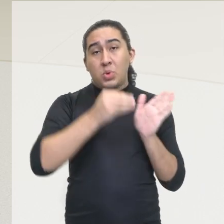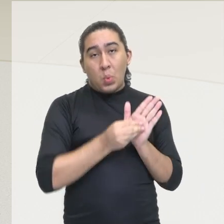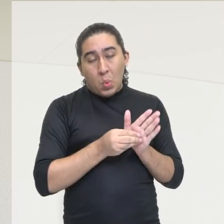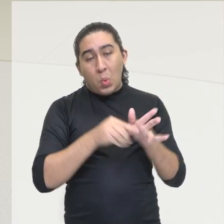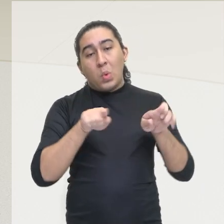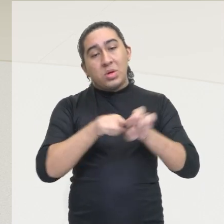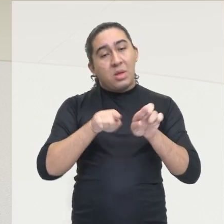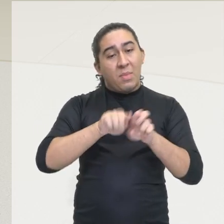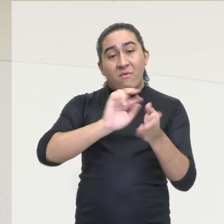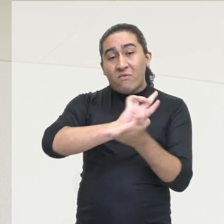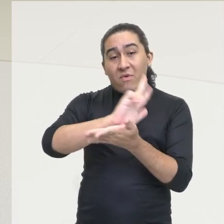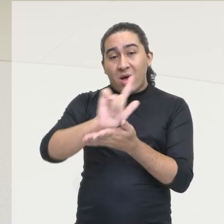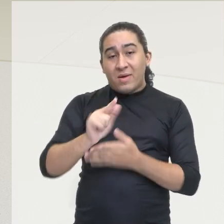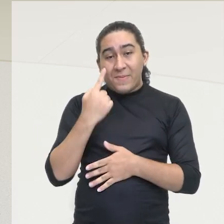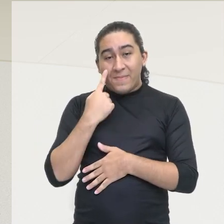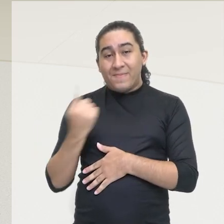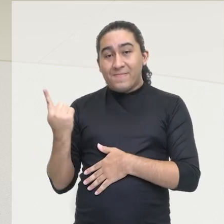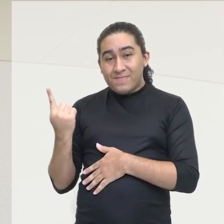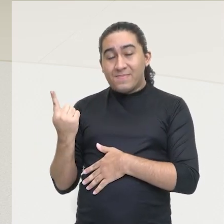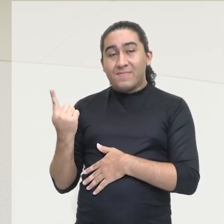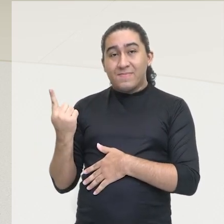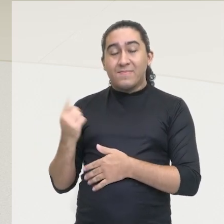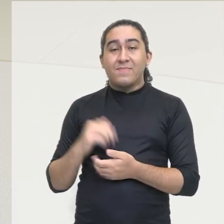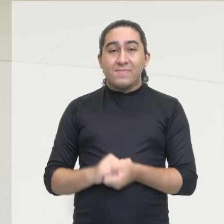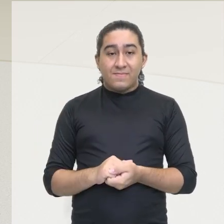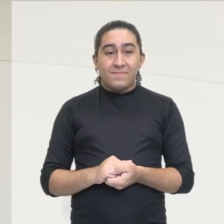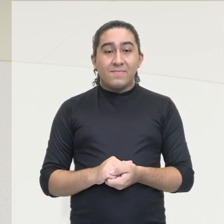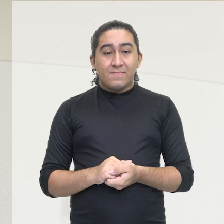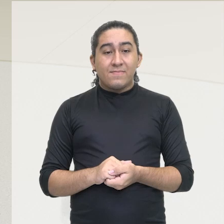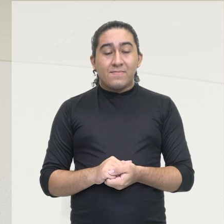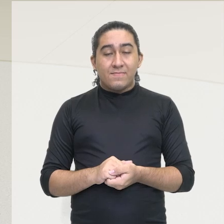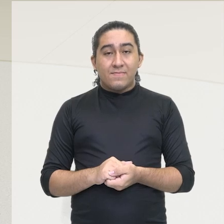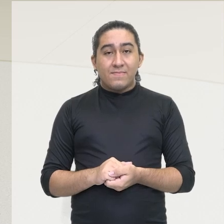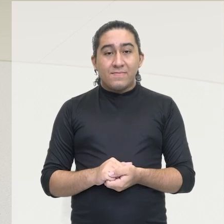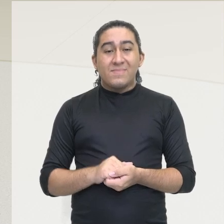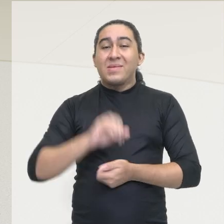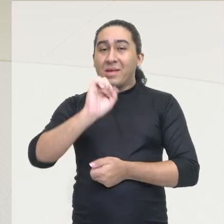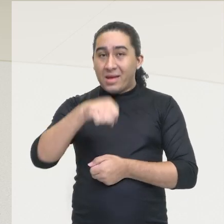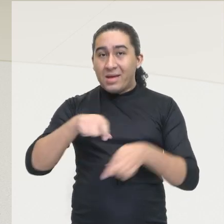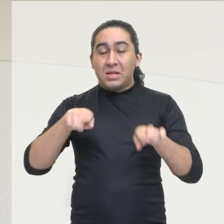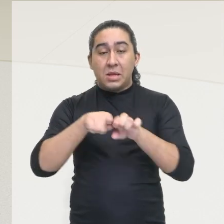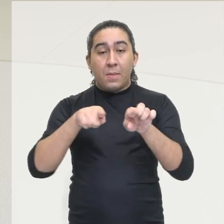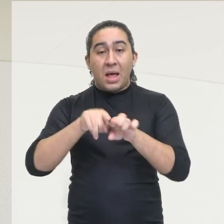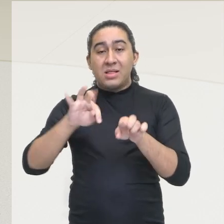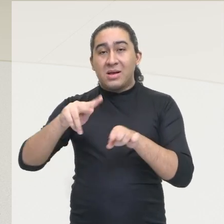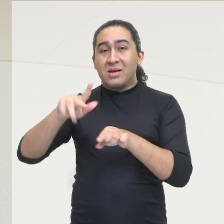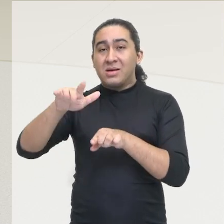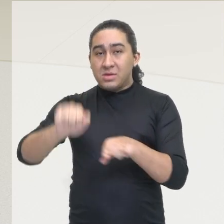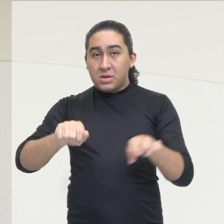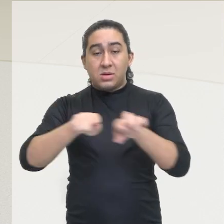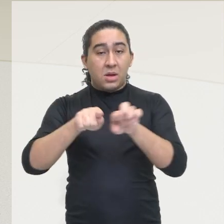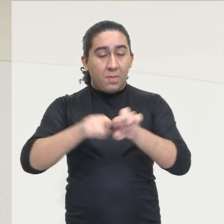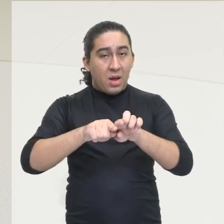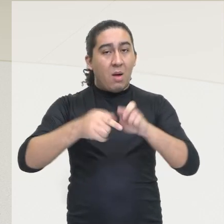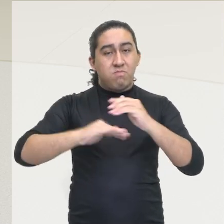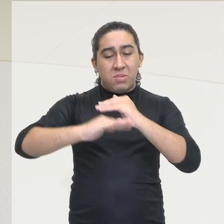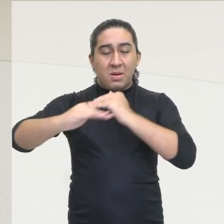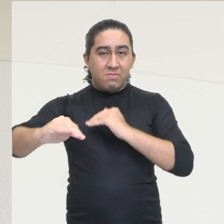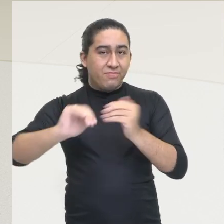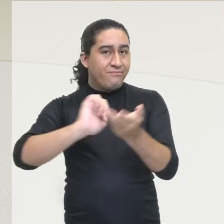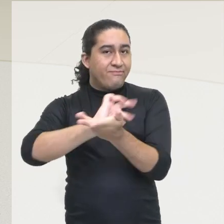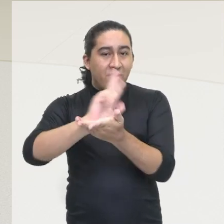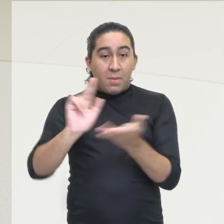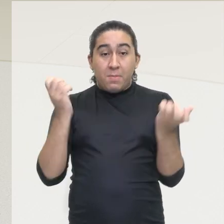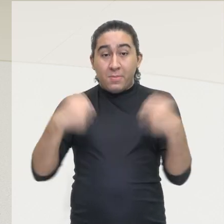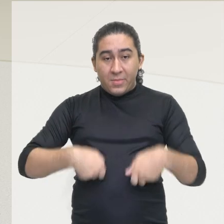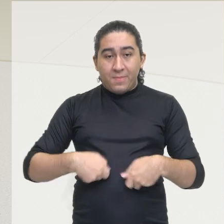bioma Amazônia, o Cerrado, a Caatinga, nós temos o Pantanal, sim, a Mata Atlântica, o